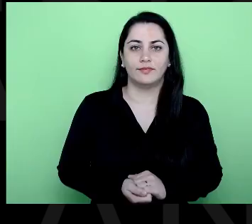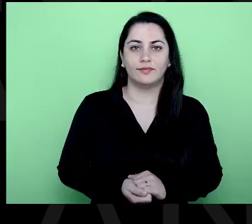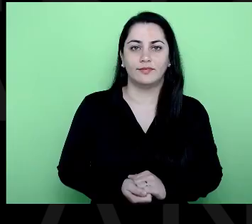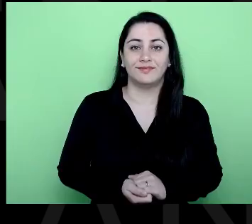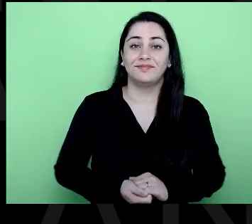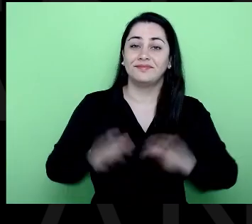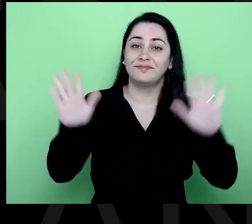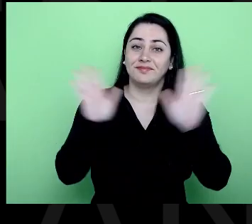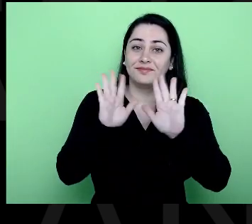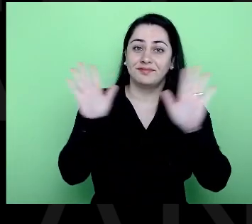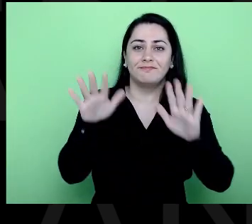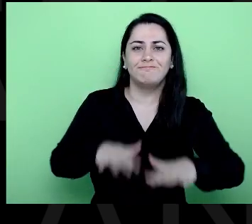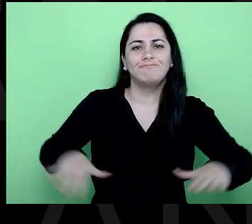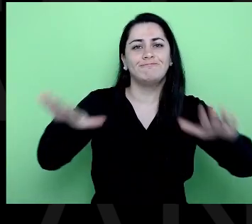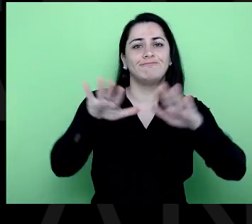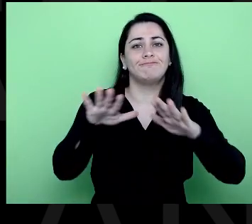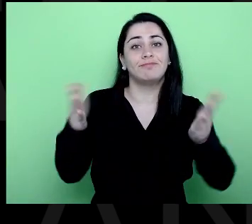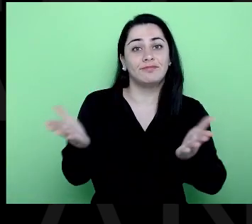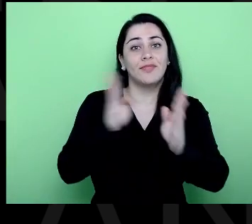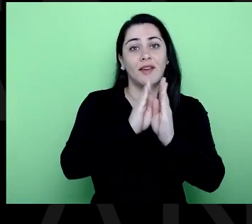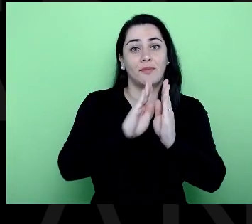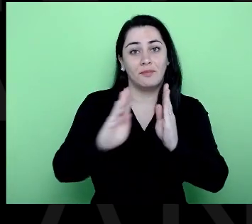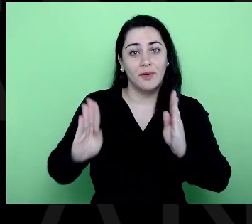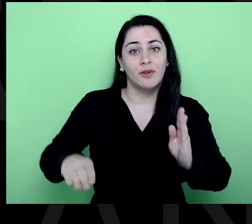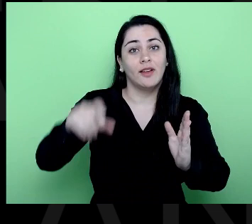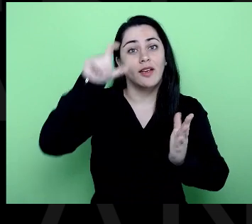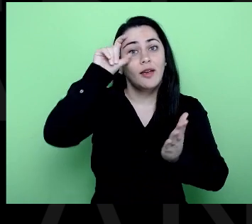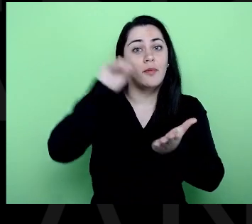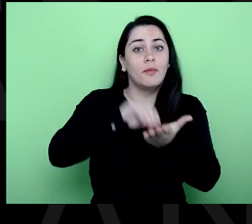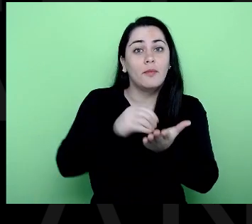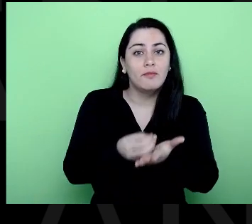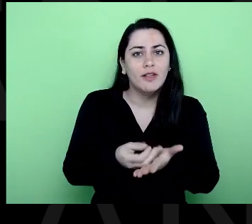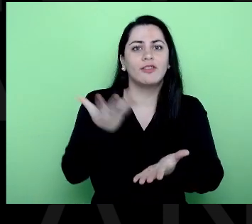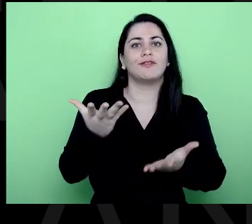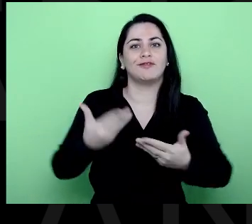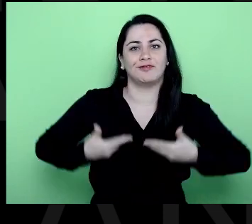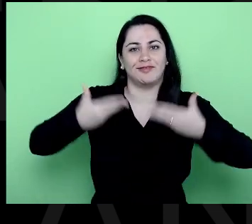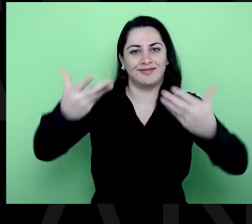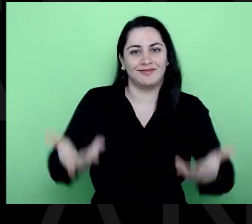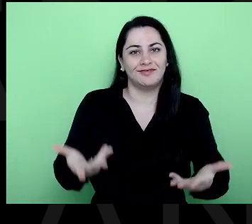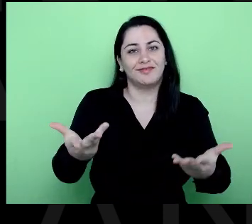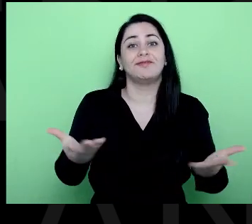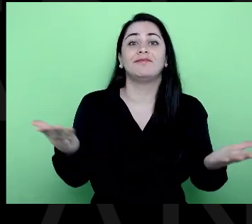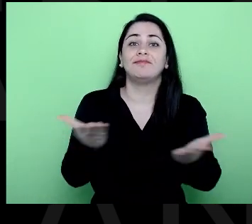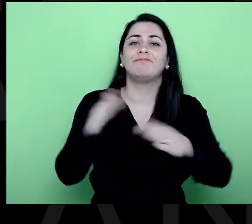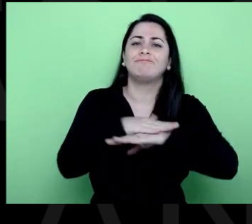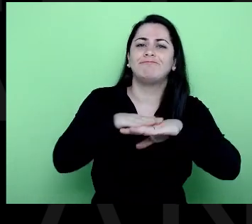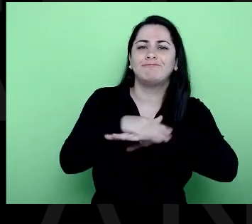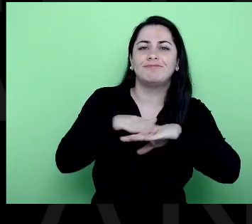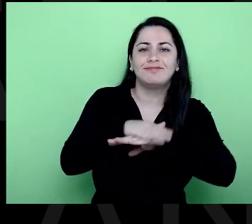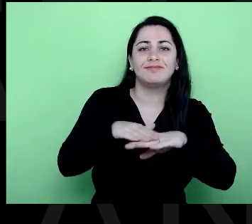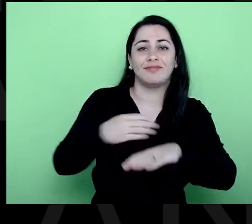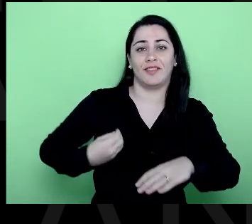Olá a todos, estamos aqui a convite da Biblioteca Mário de Andrade para o encontro, a conversa, né,